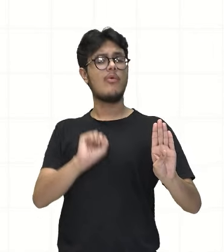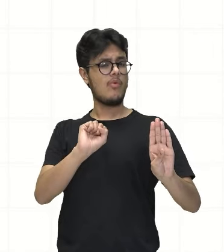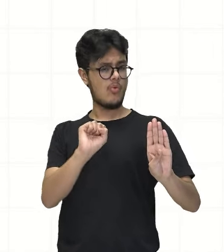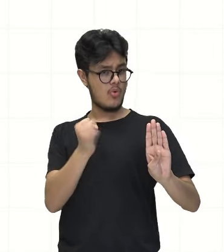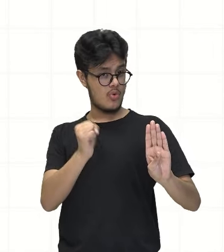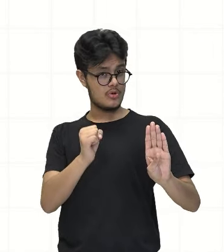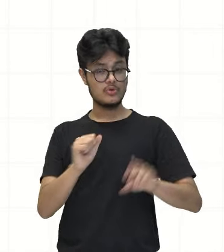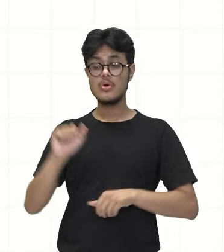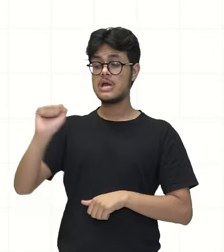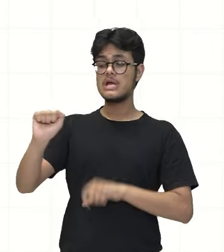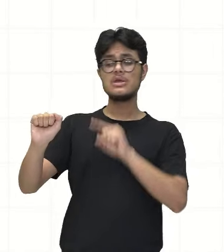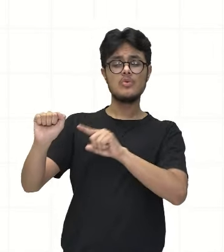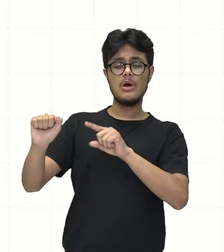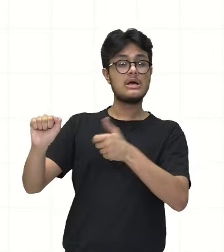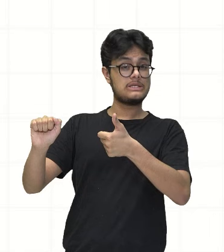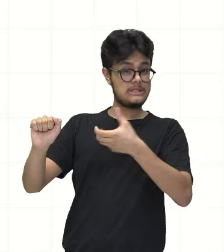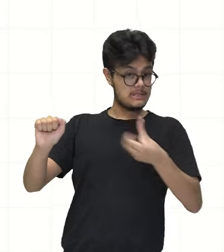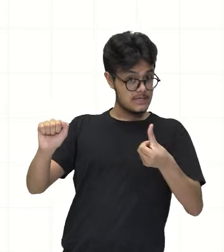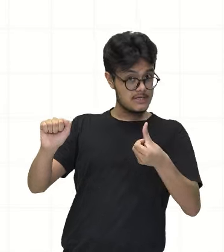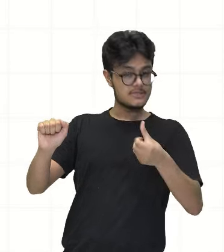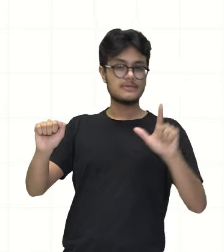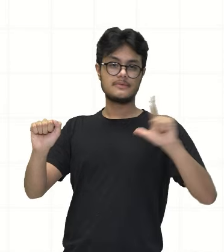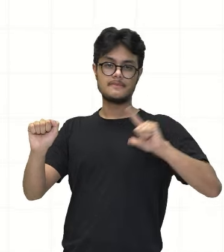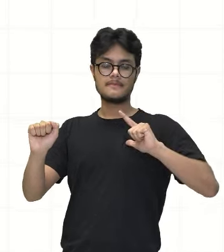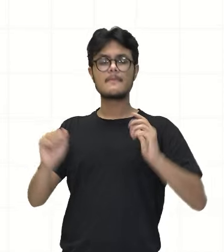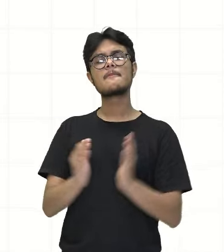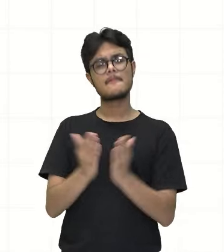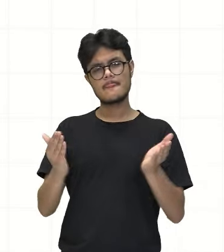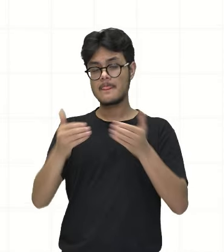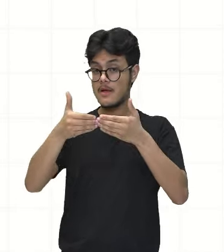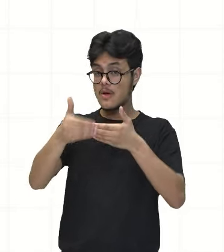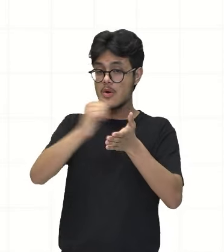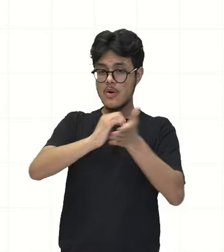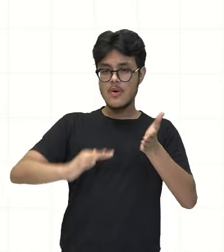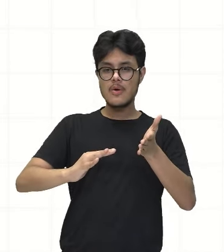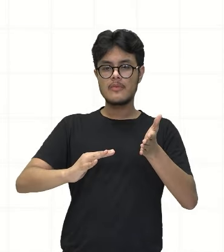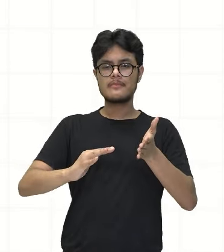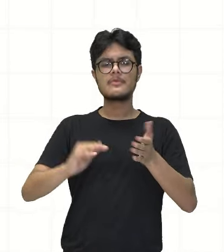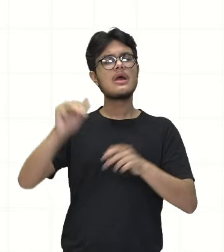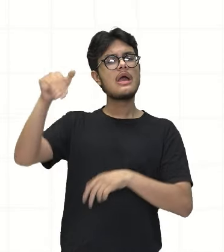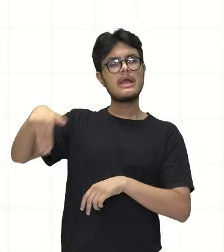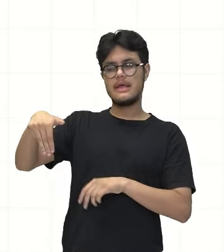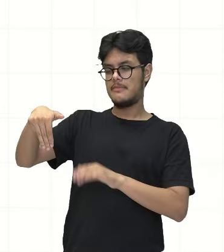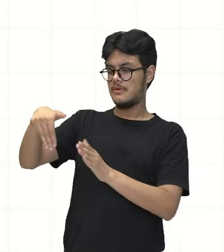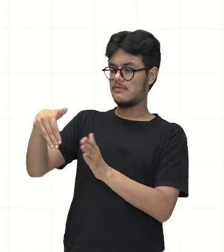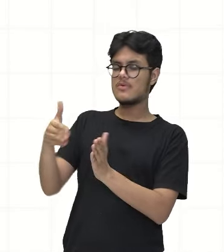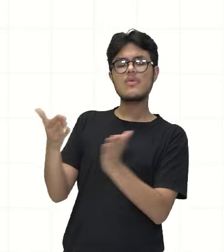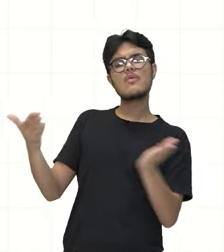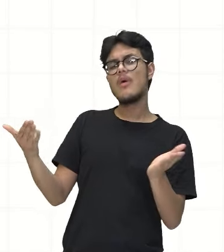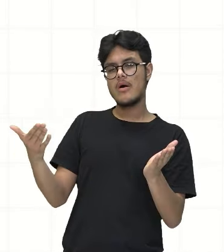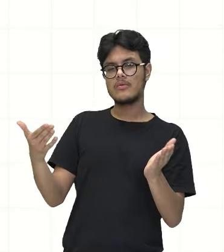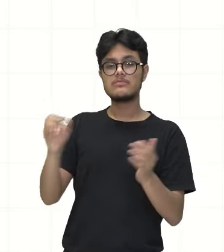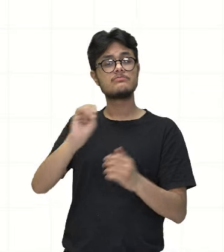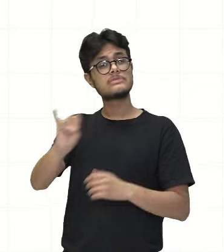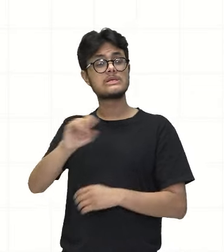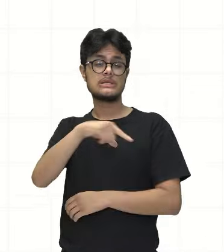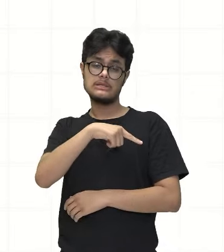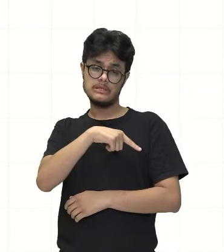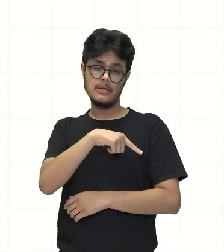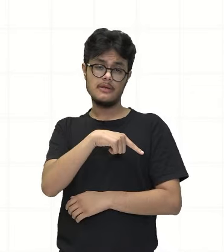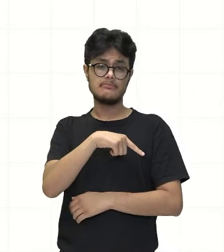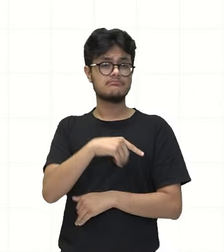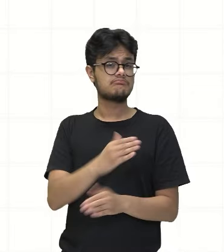o valor de A. Então, eu vou encontrar o valor de M. Né? Se eu tenho 2 valores e um terceiro